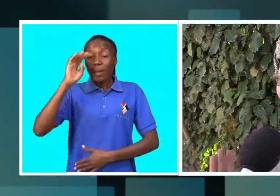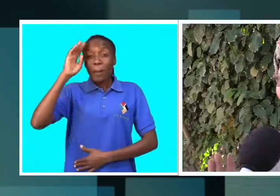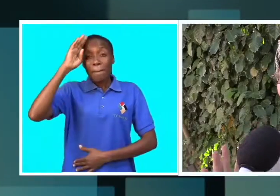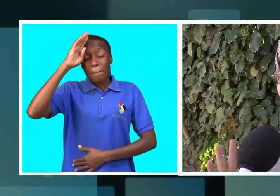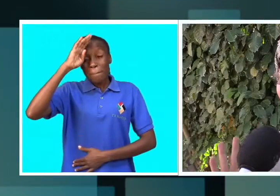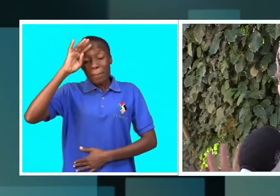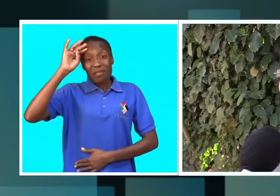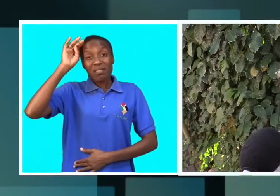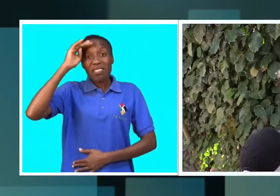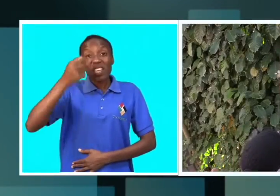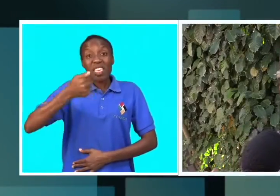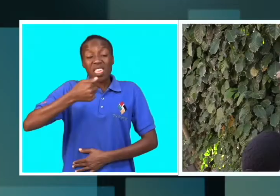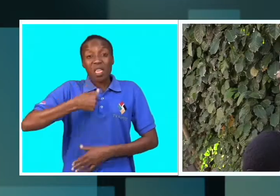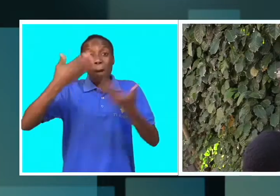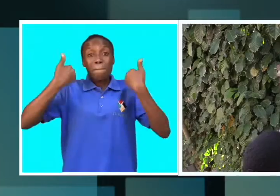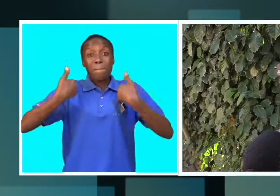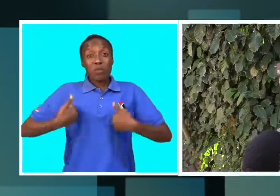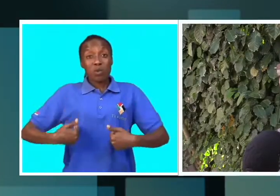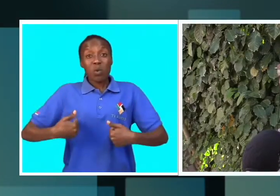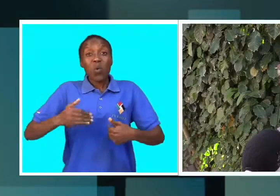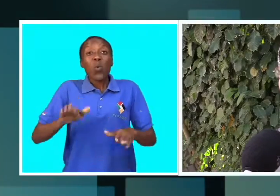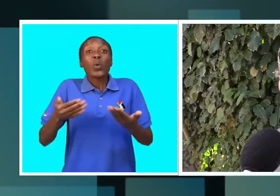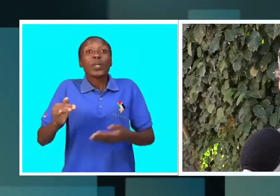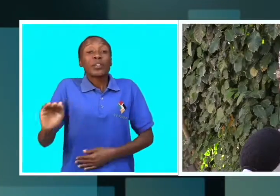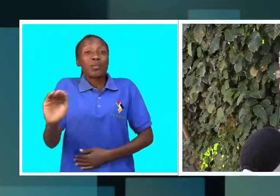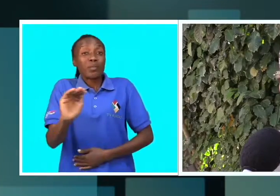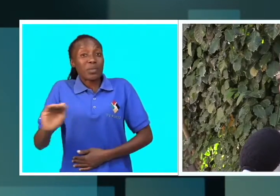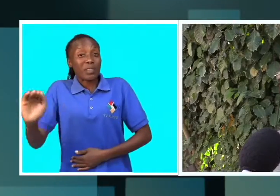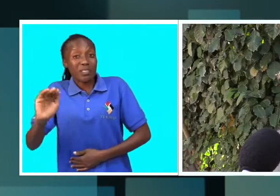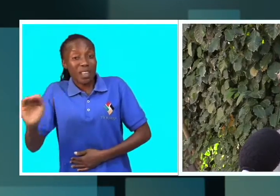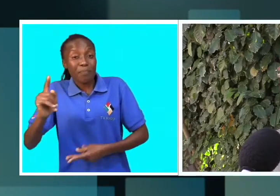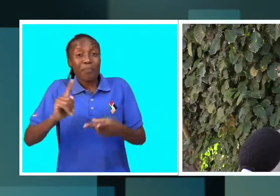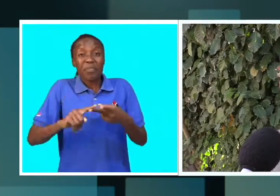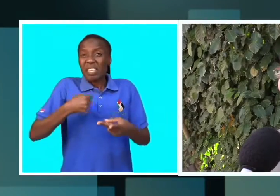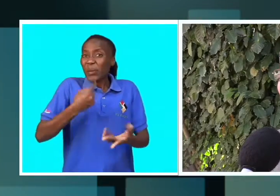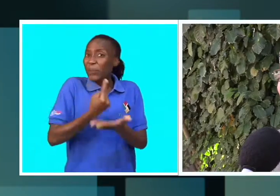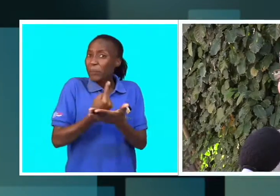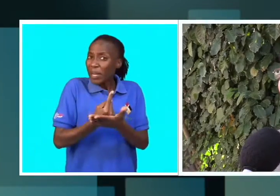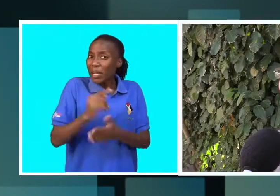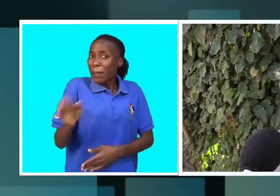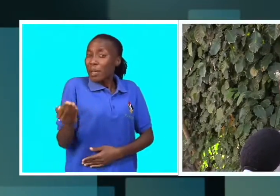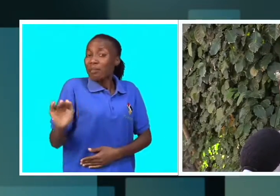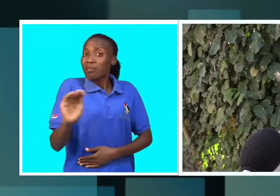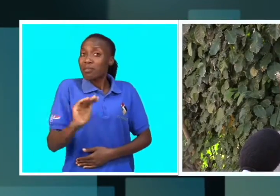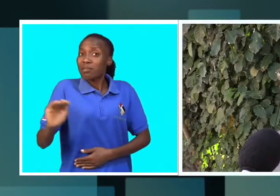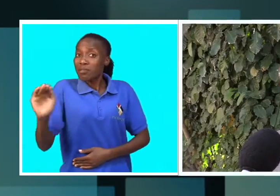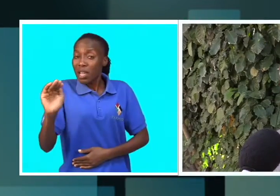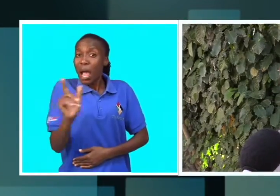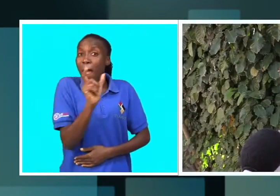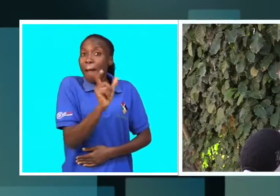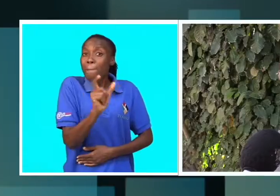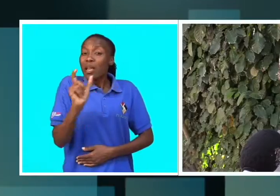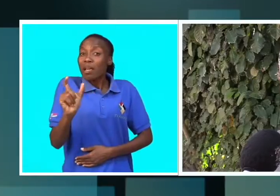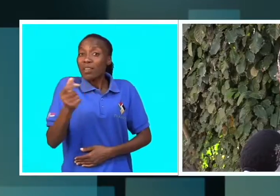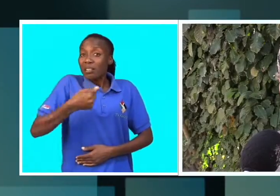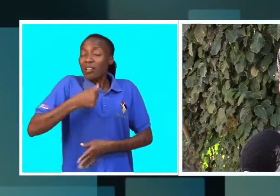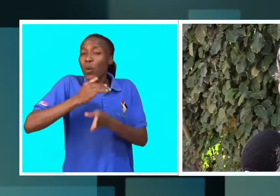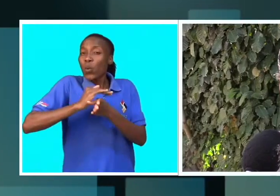Sentar e pensar, né? O que eu sou para a sociedade? O que vale? O que vale para a sociedade? Será que